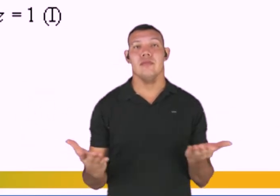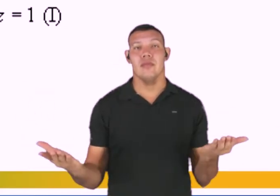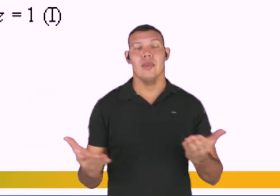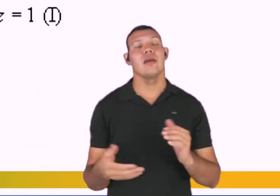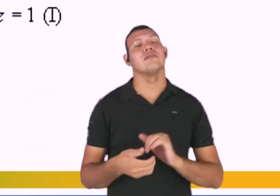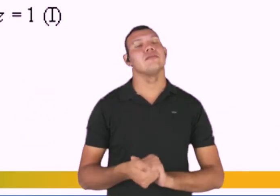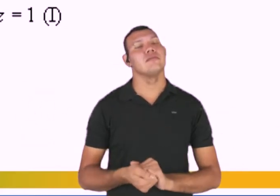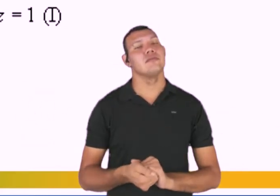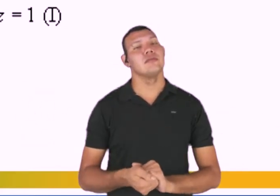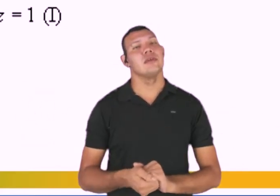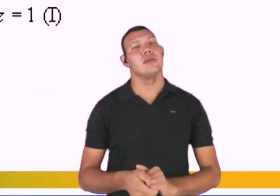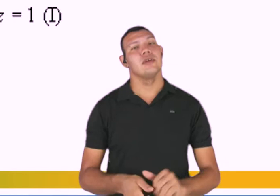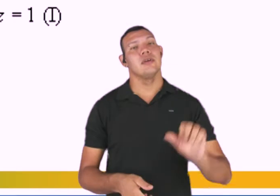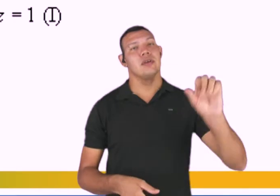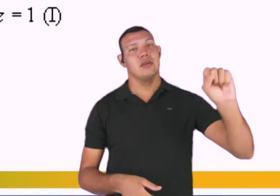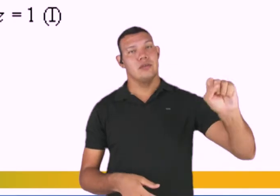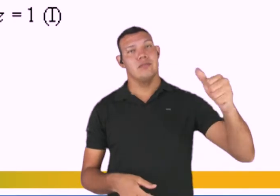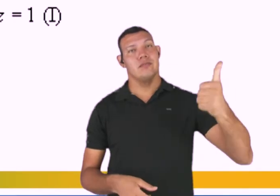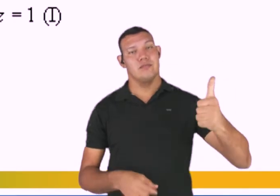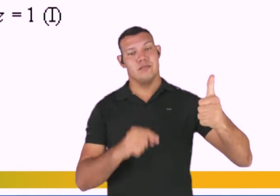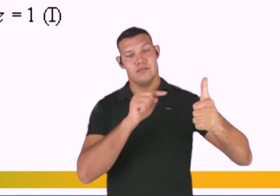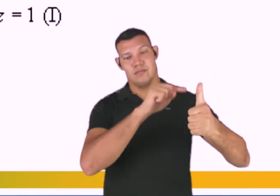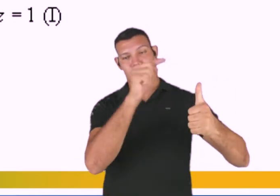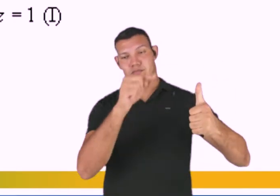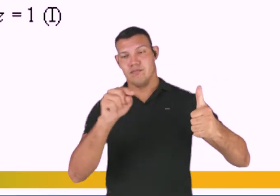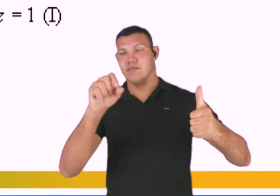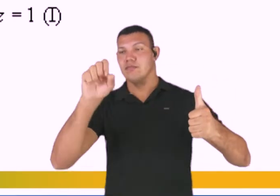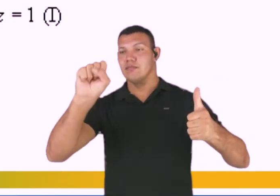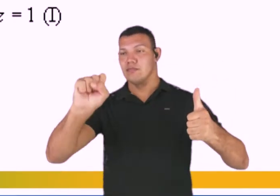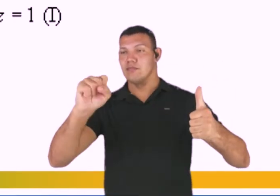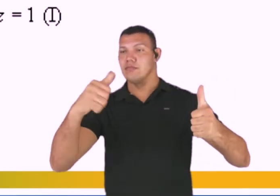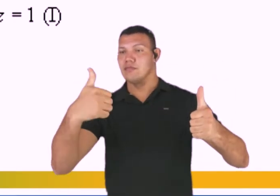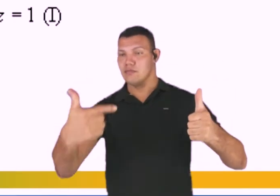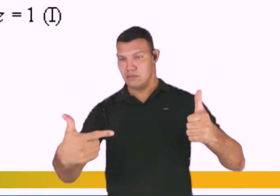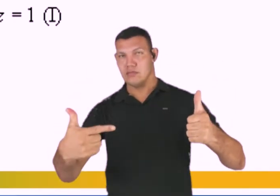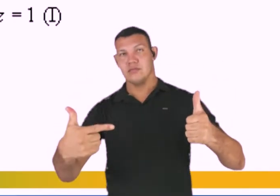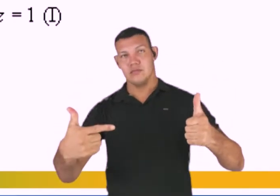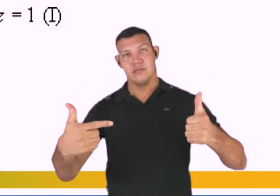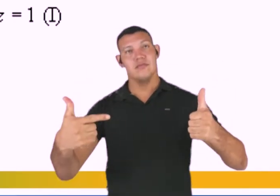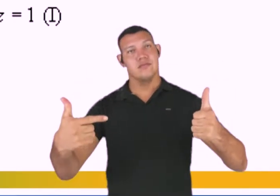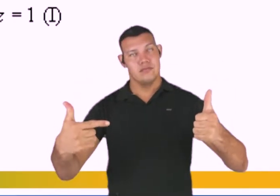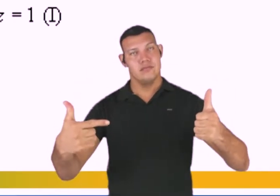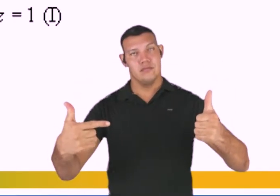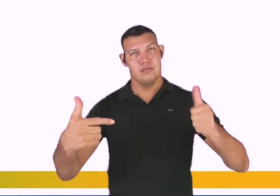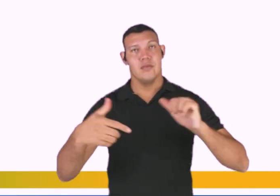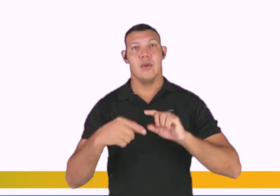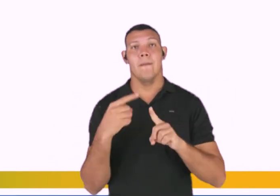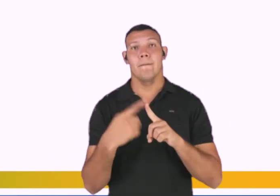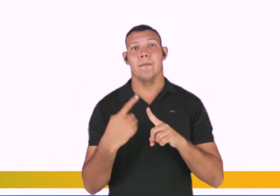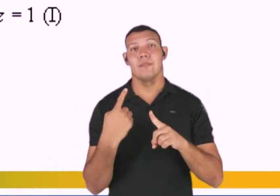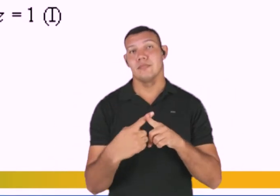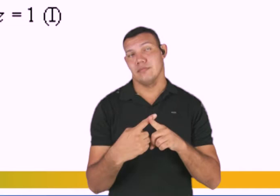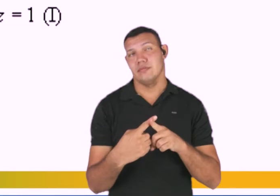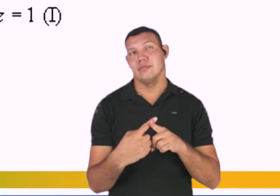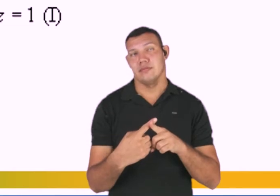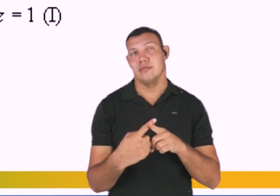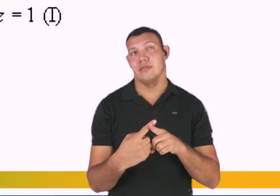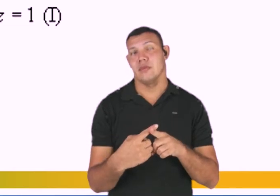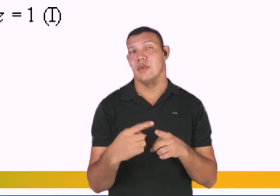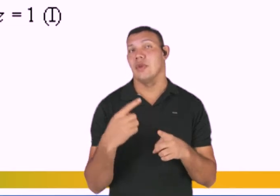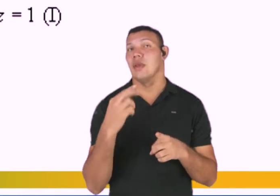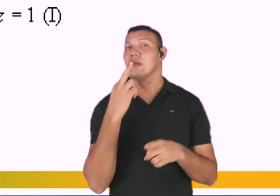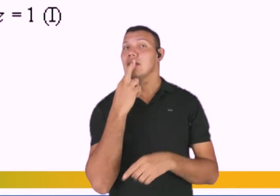ainda assim, o meu sistema 1 é equivalente ao sistema 2. Por quê? Porque a